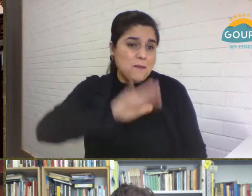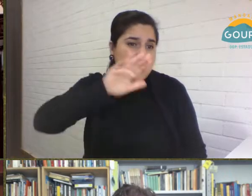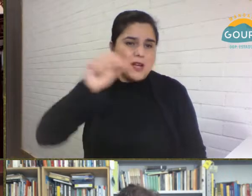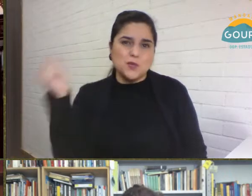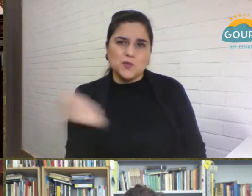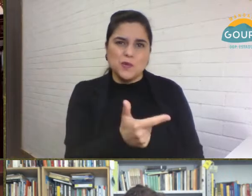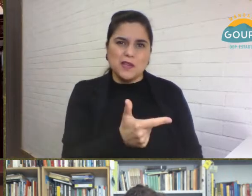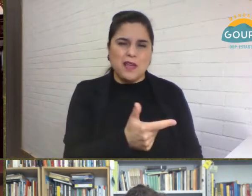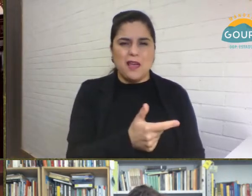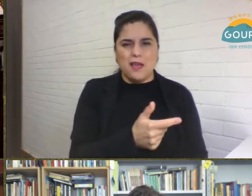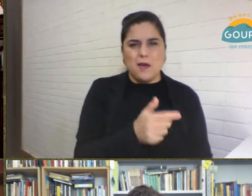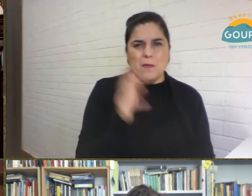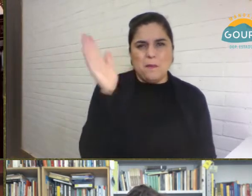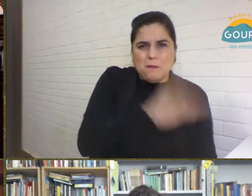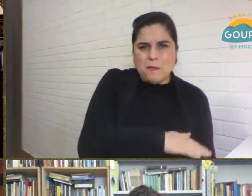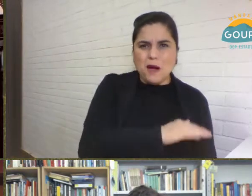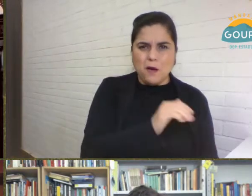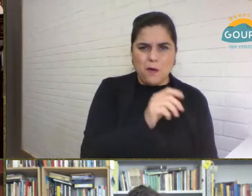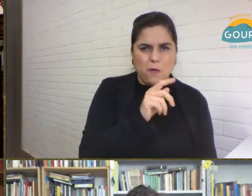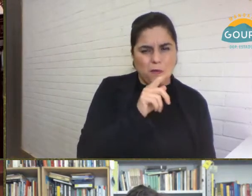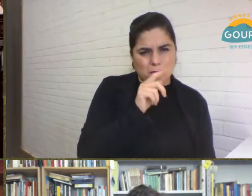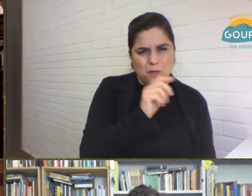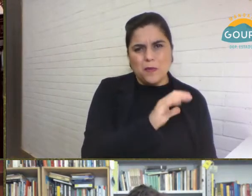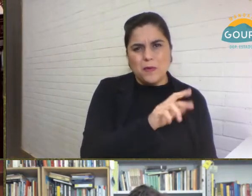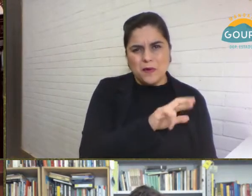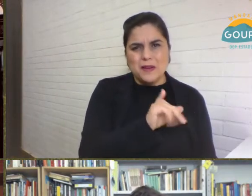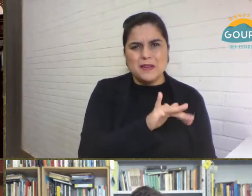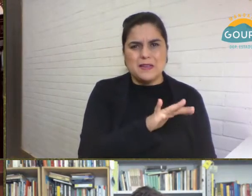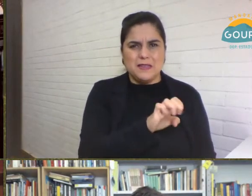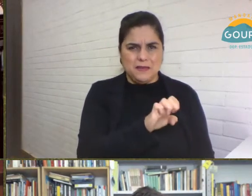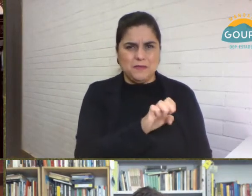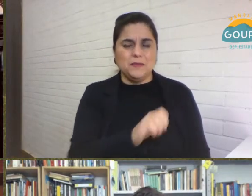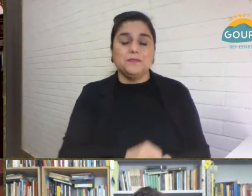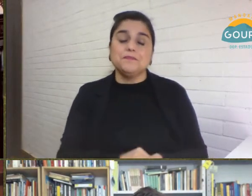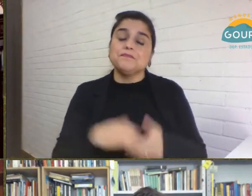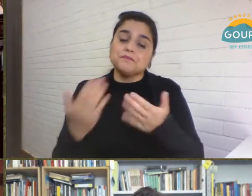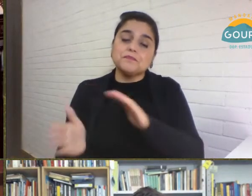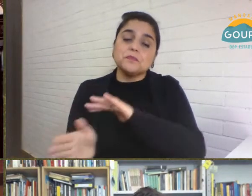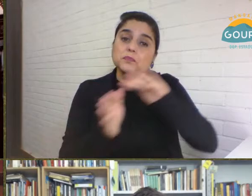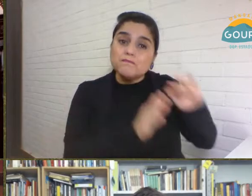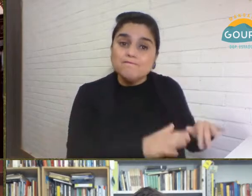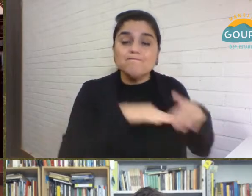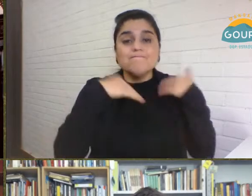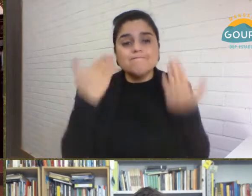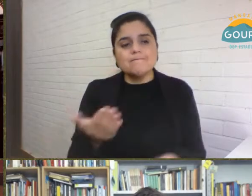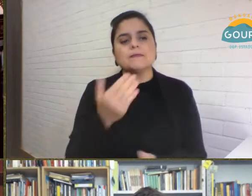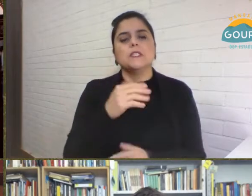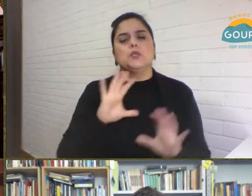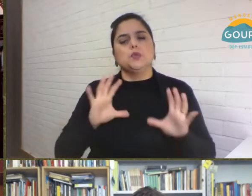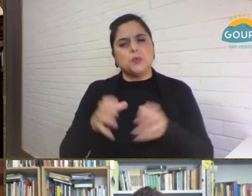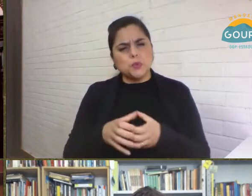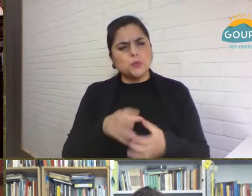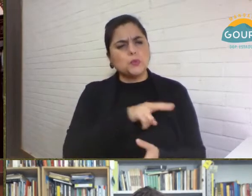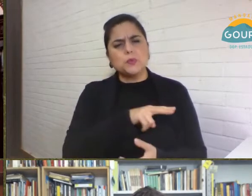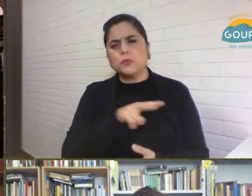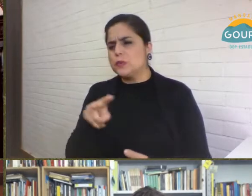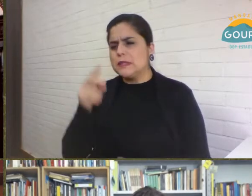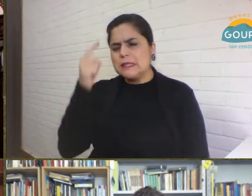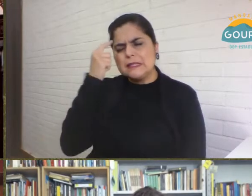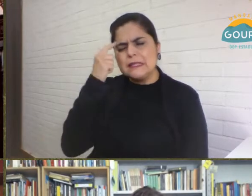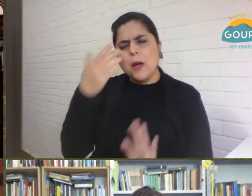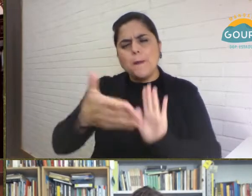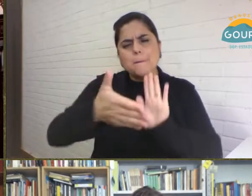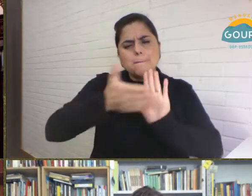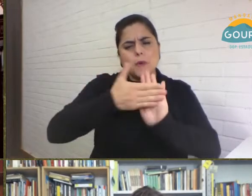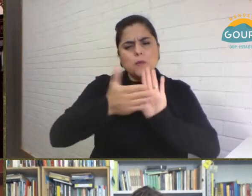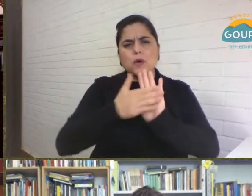consumo. E, de acordo com esta ideia, propusemos a descriminalização do